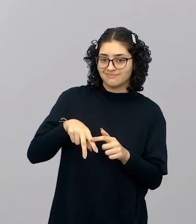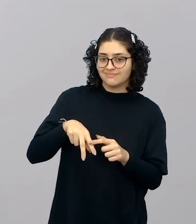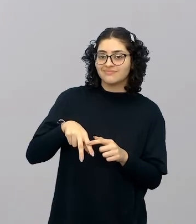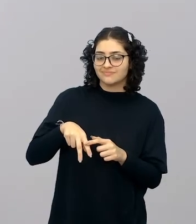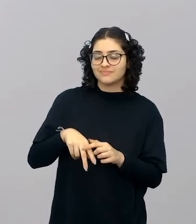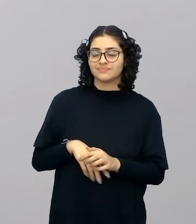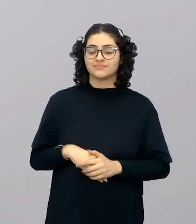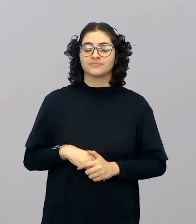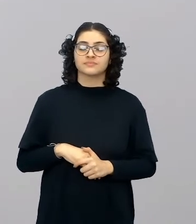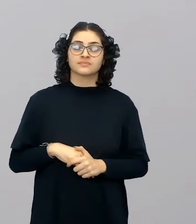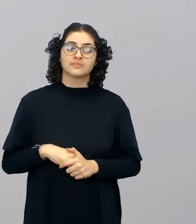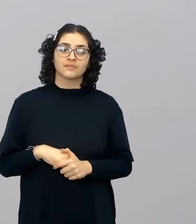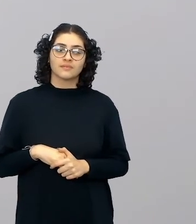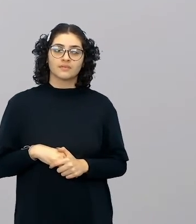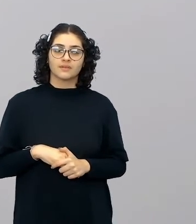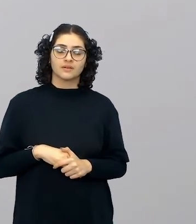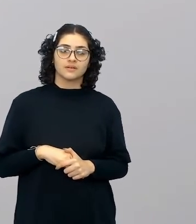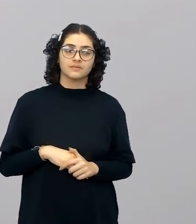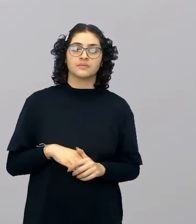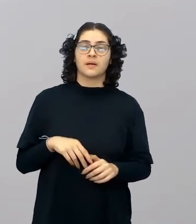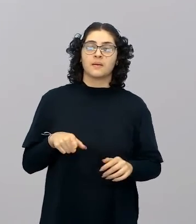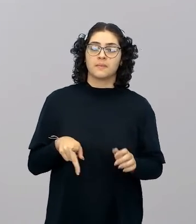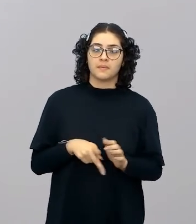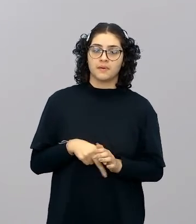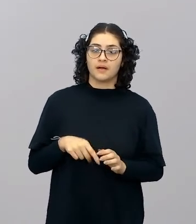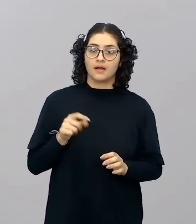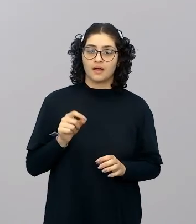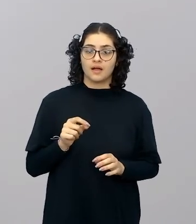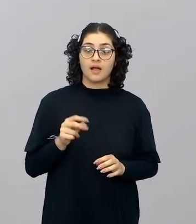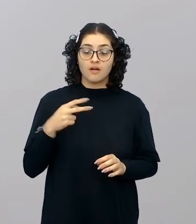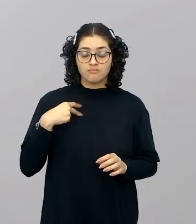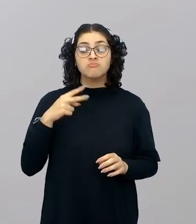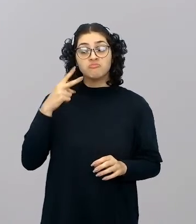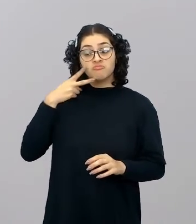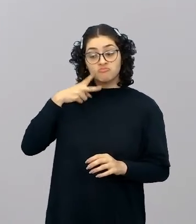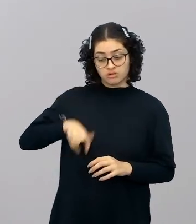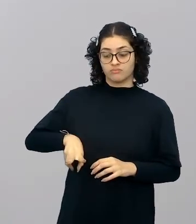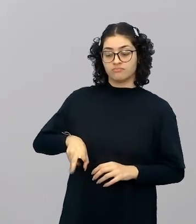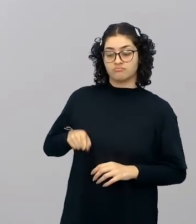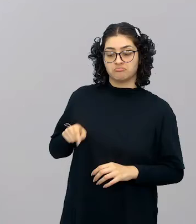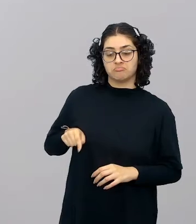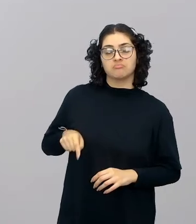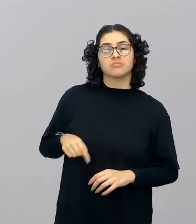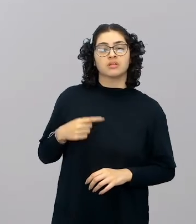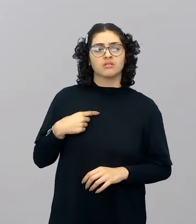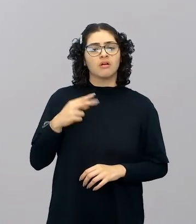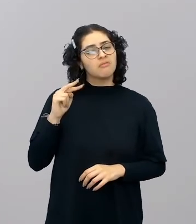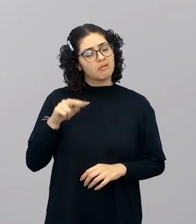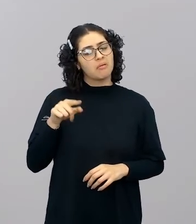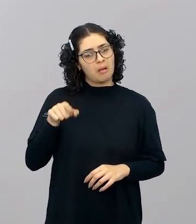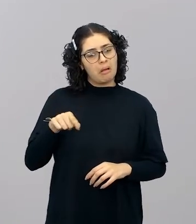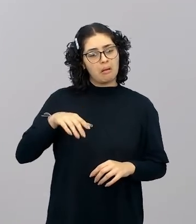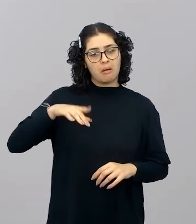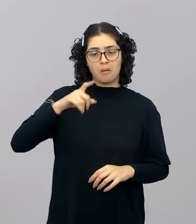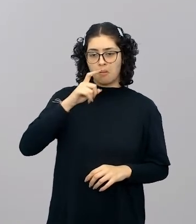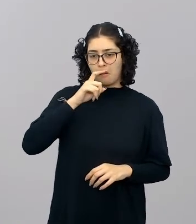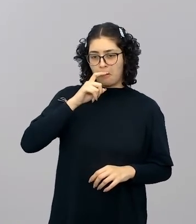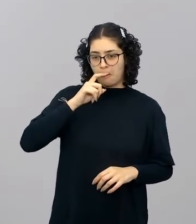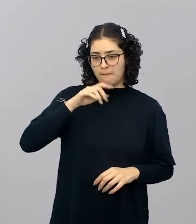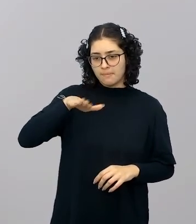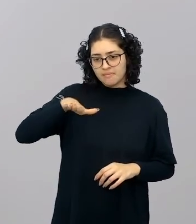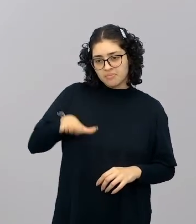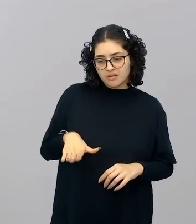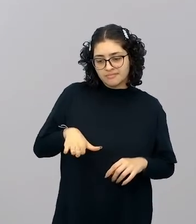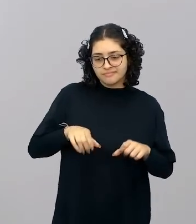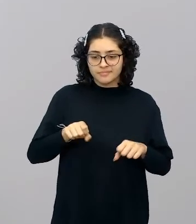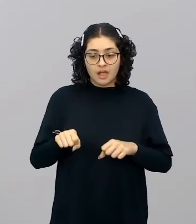seu joelho. Nesse caso, foi algo aparente. Então, a gente viu, por exemplo, lá que o menino, né, não parou de sangrar